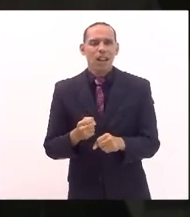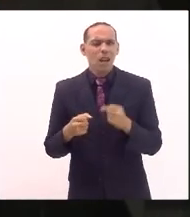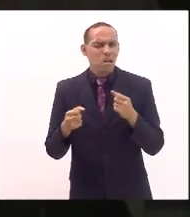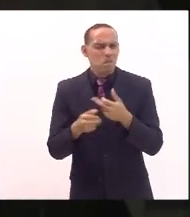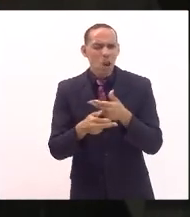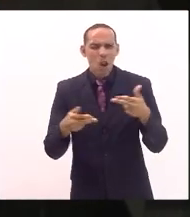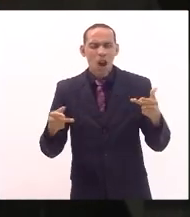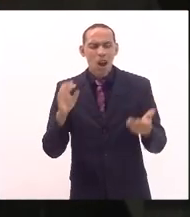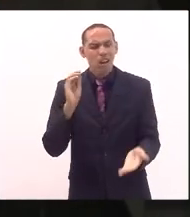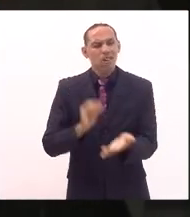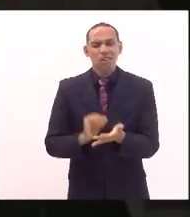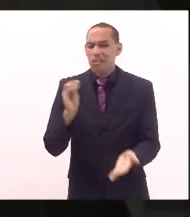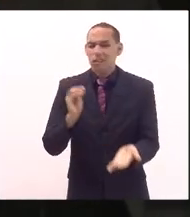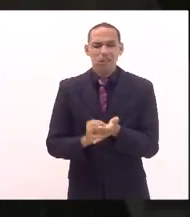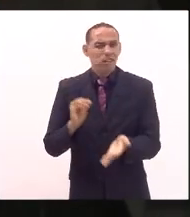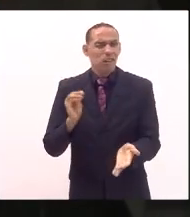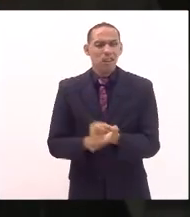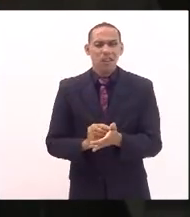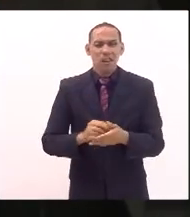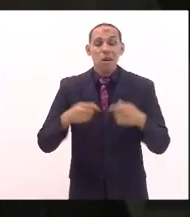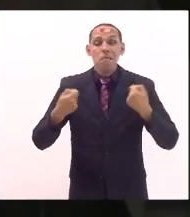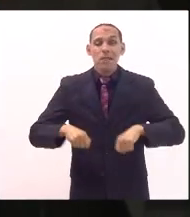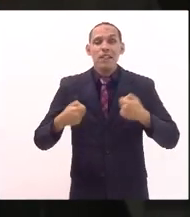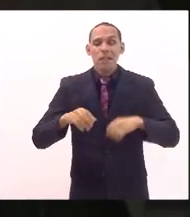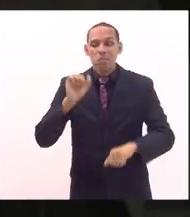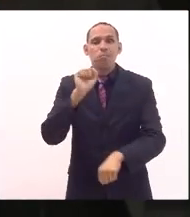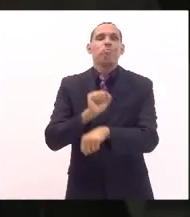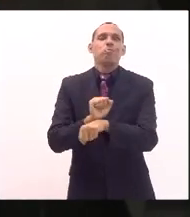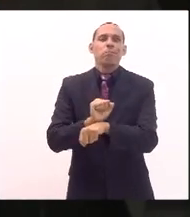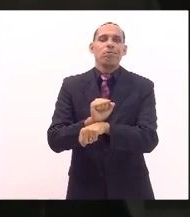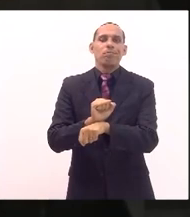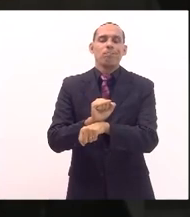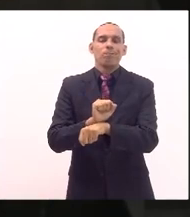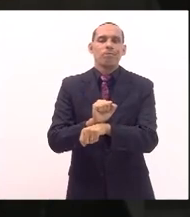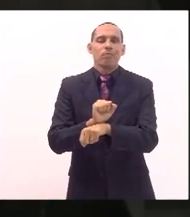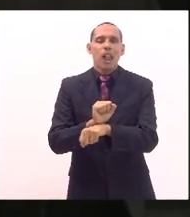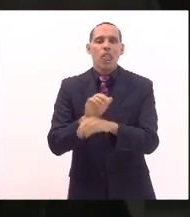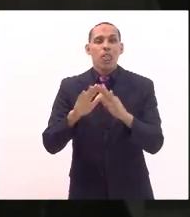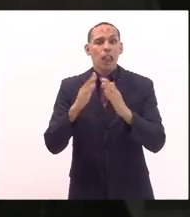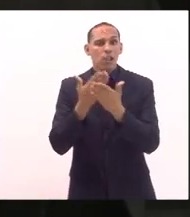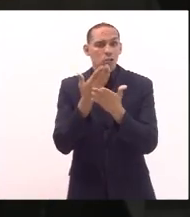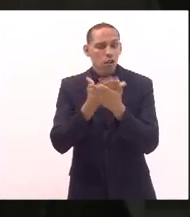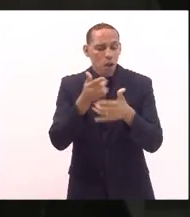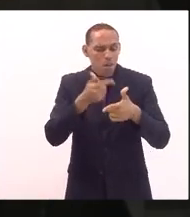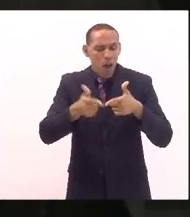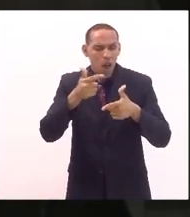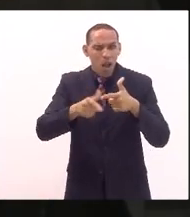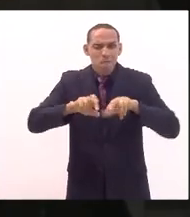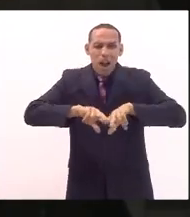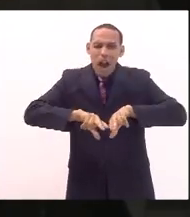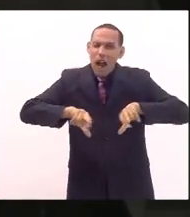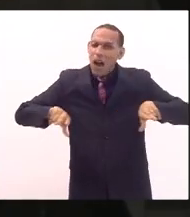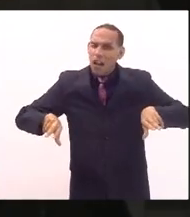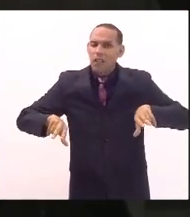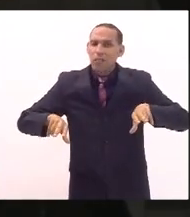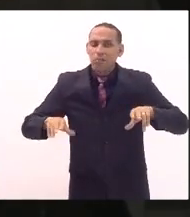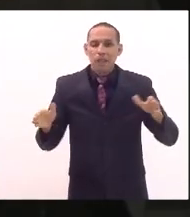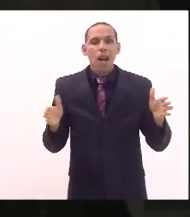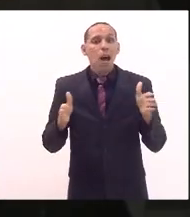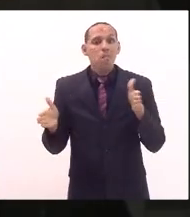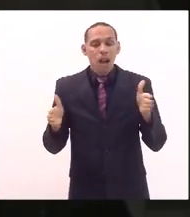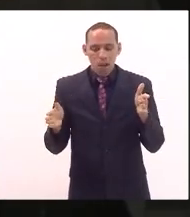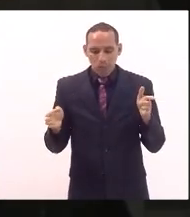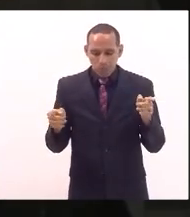por fazer muita demanda represada em muitas escolas com problemas a serem resolvidos em curtíssimo